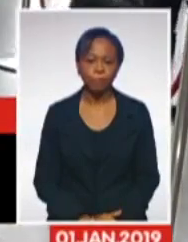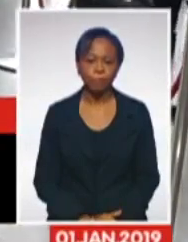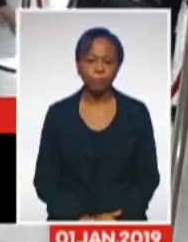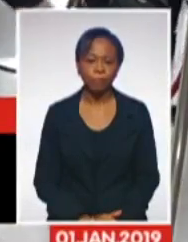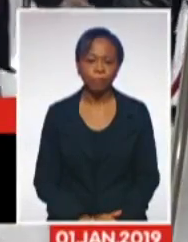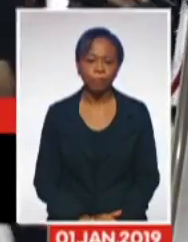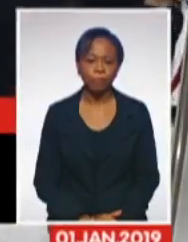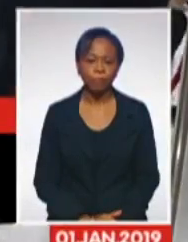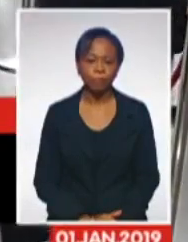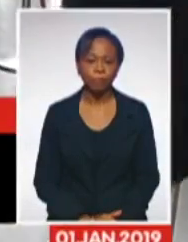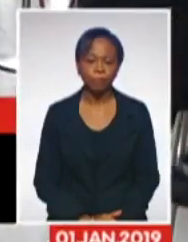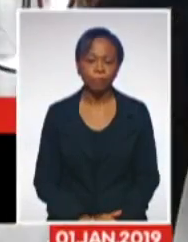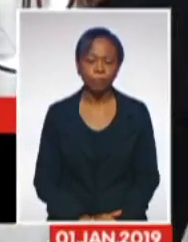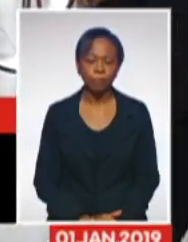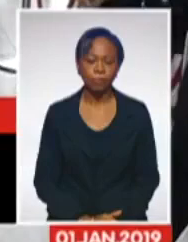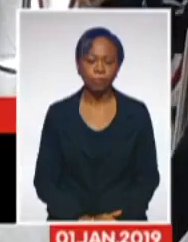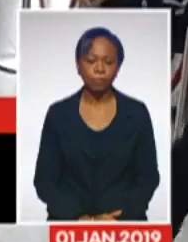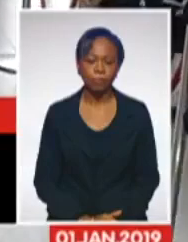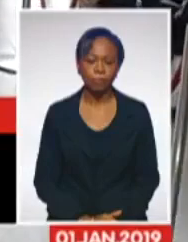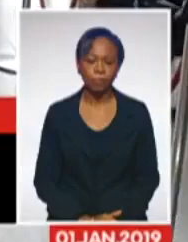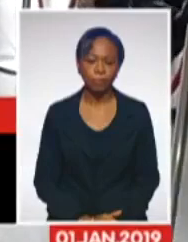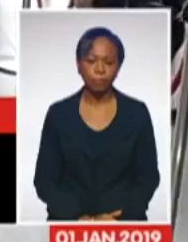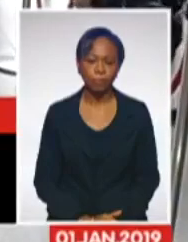Bota as cadeiras vazias.